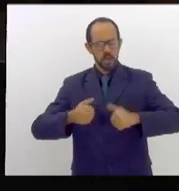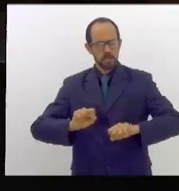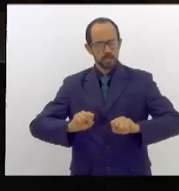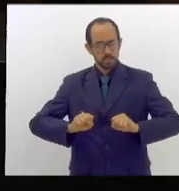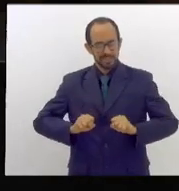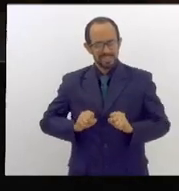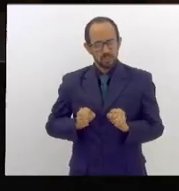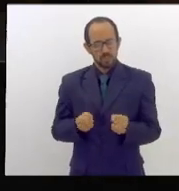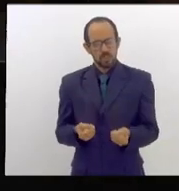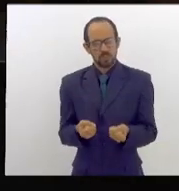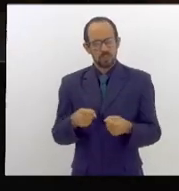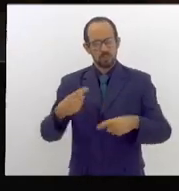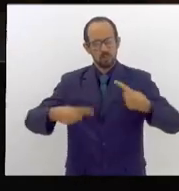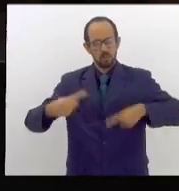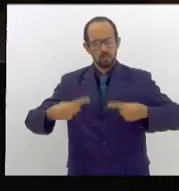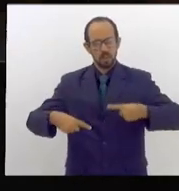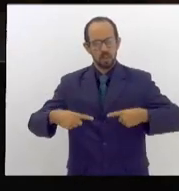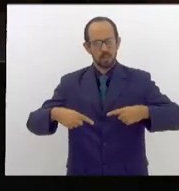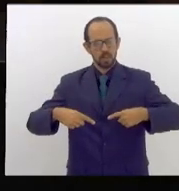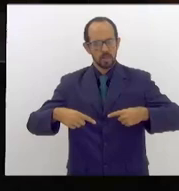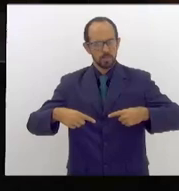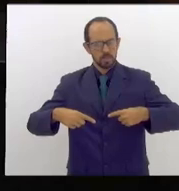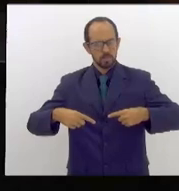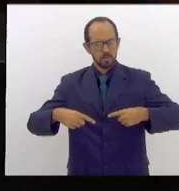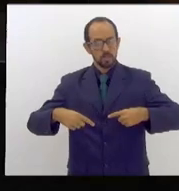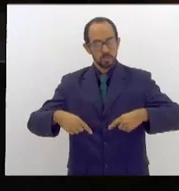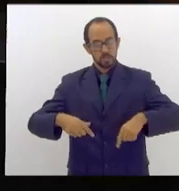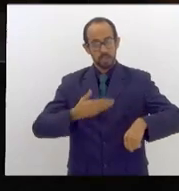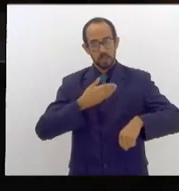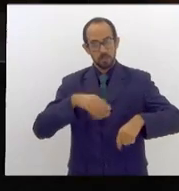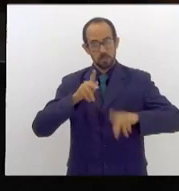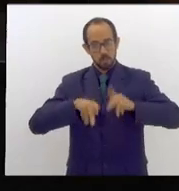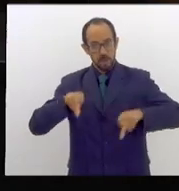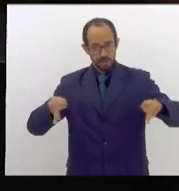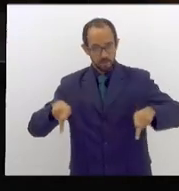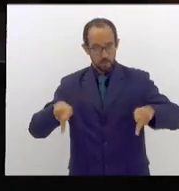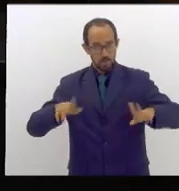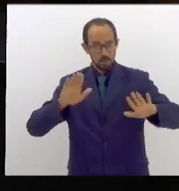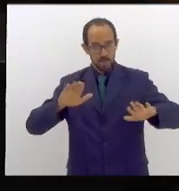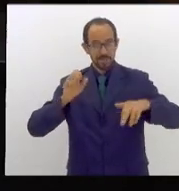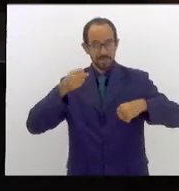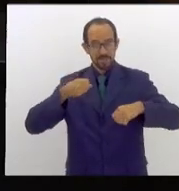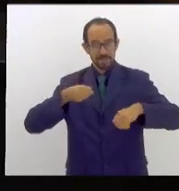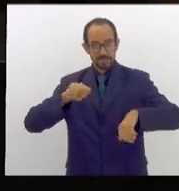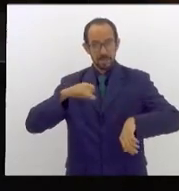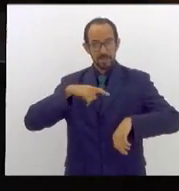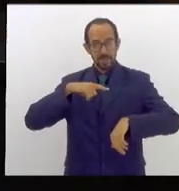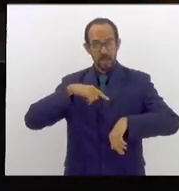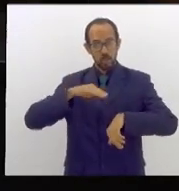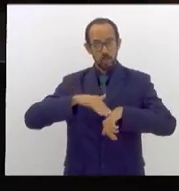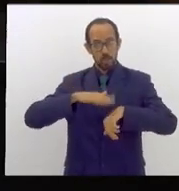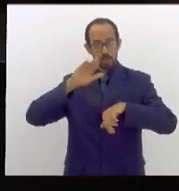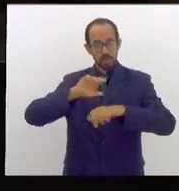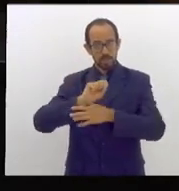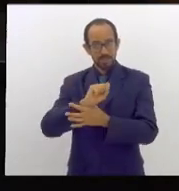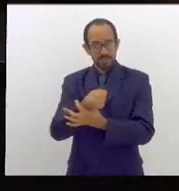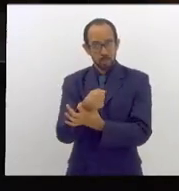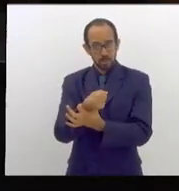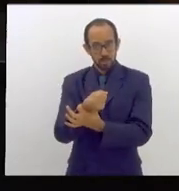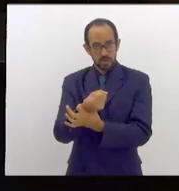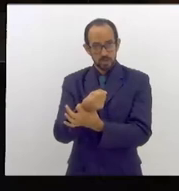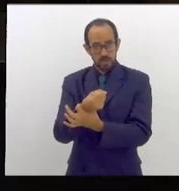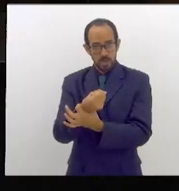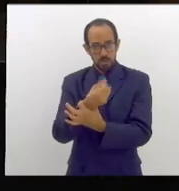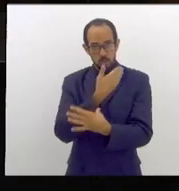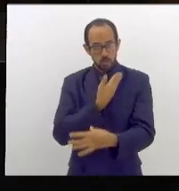da população do Rio de Janeiro mas é evidente que quando há um aumento na segurança pública Esse aumento não quer dizer